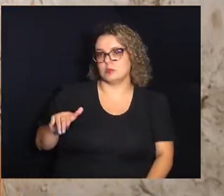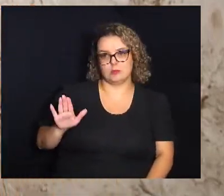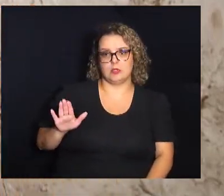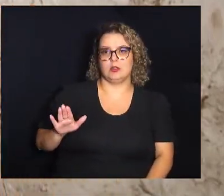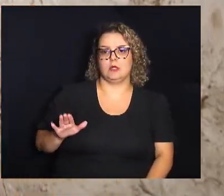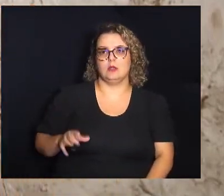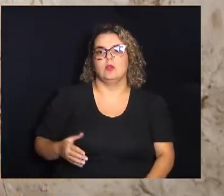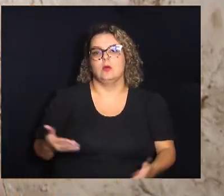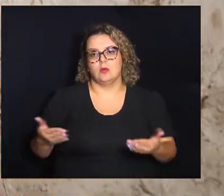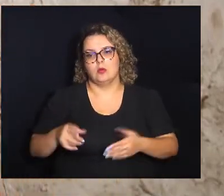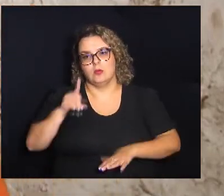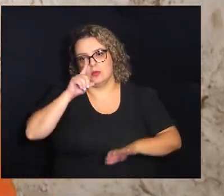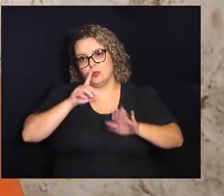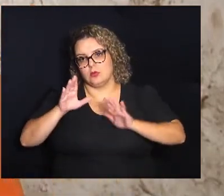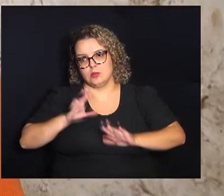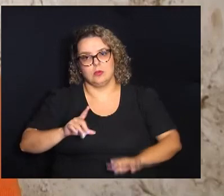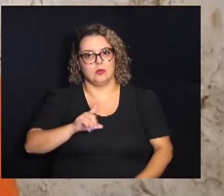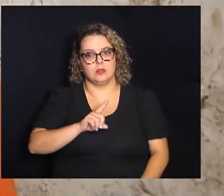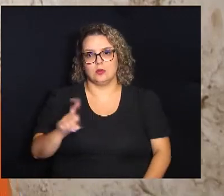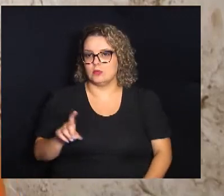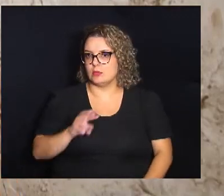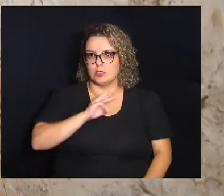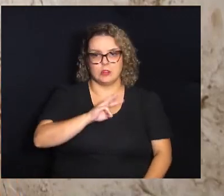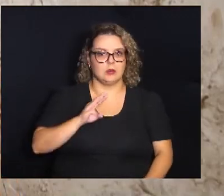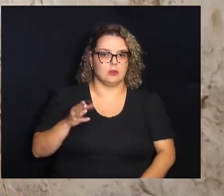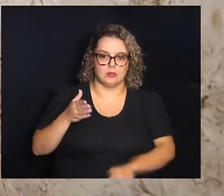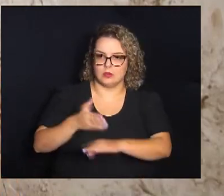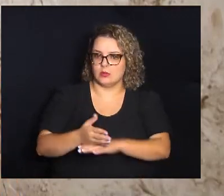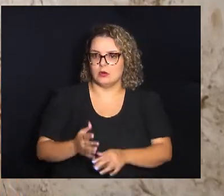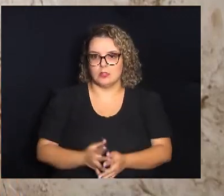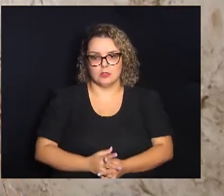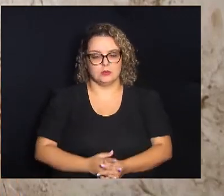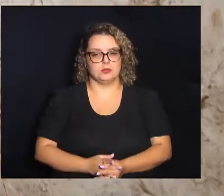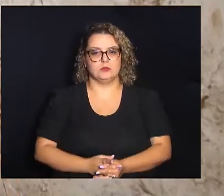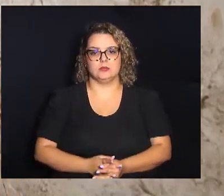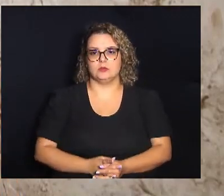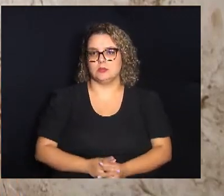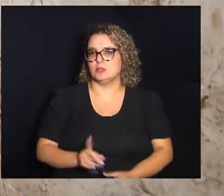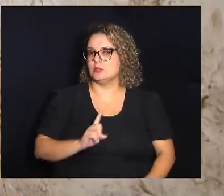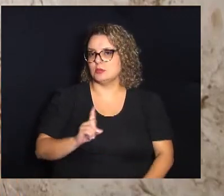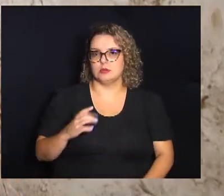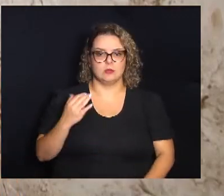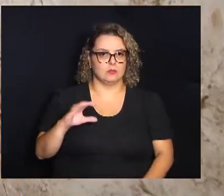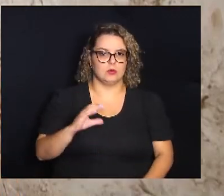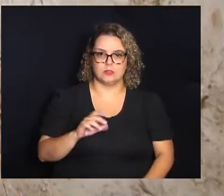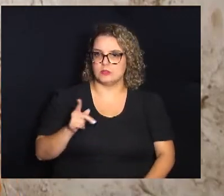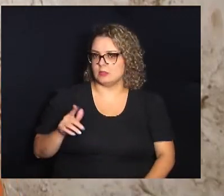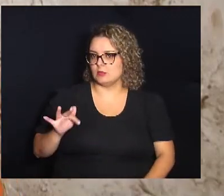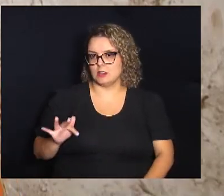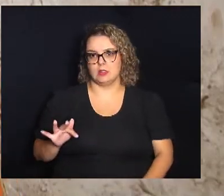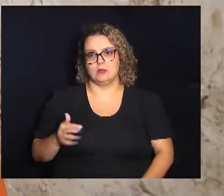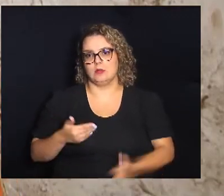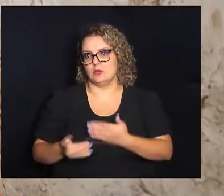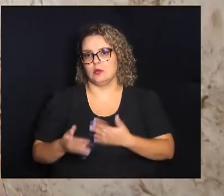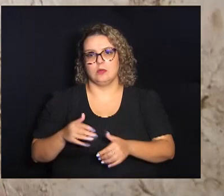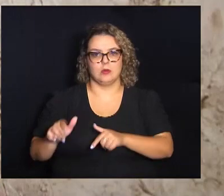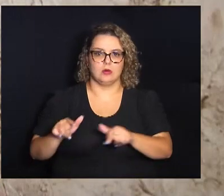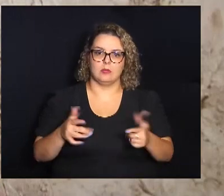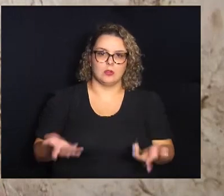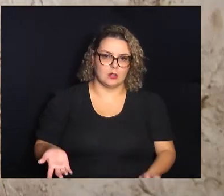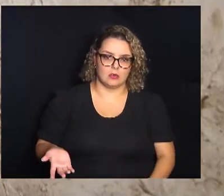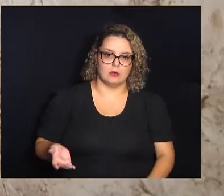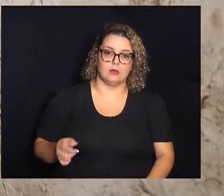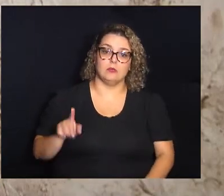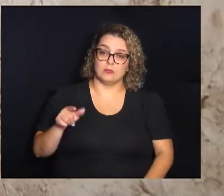tomo devidos cuidados. Não é qualquer site que eu entro, não coloco meu CPF em qualquer lugar, mas ali foi